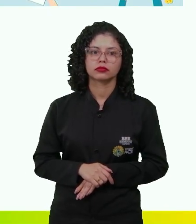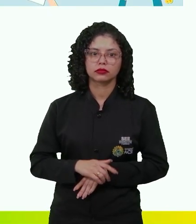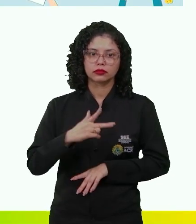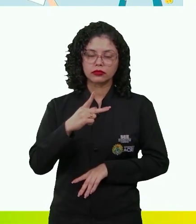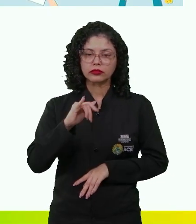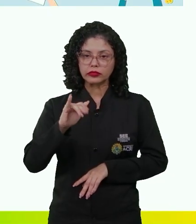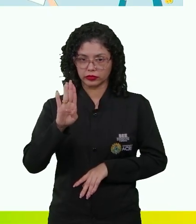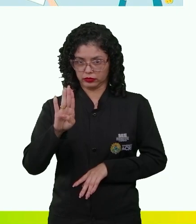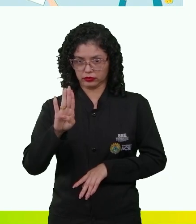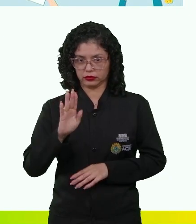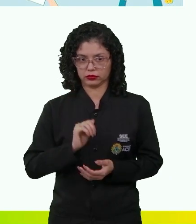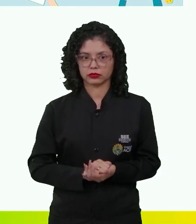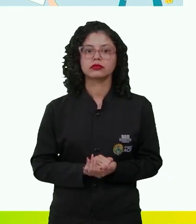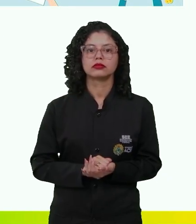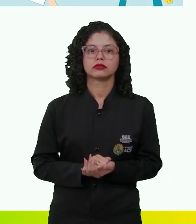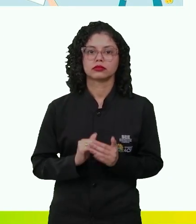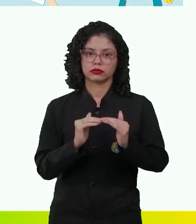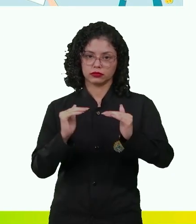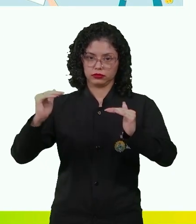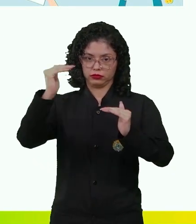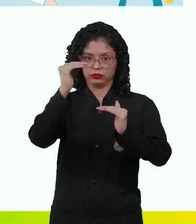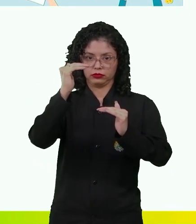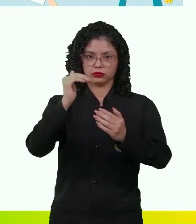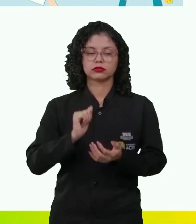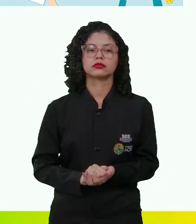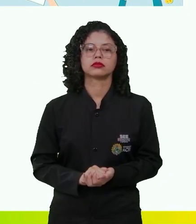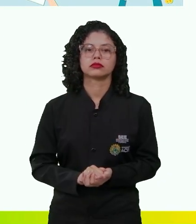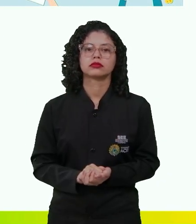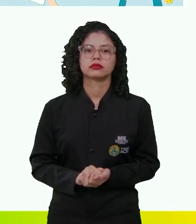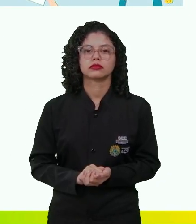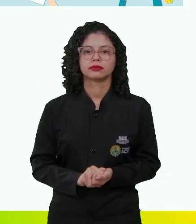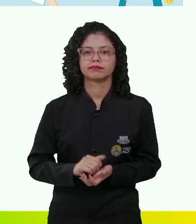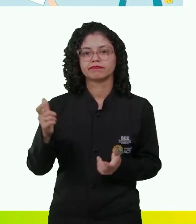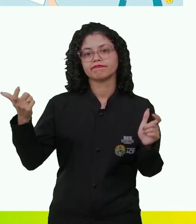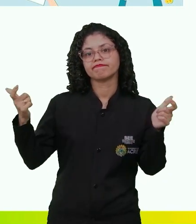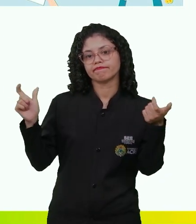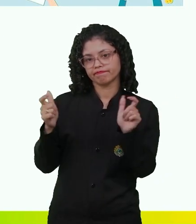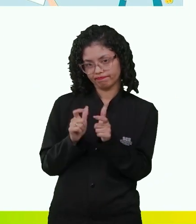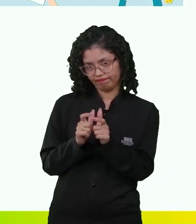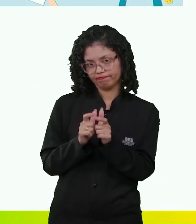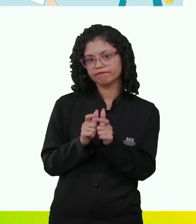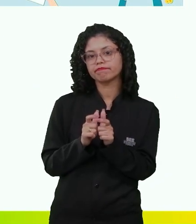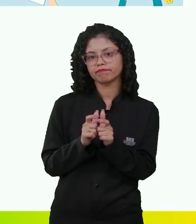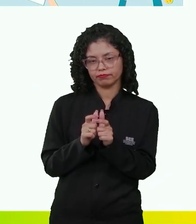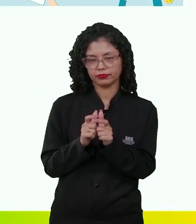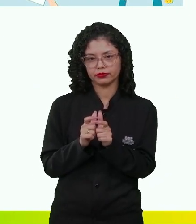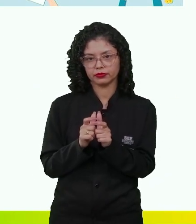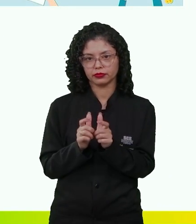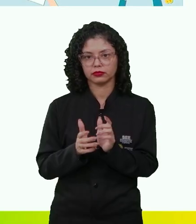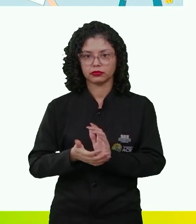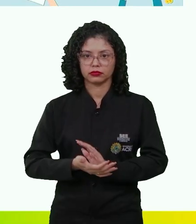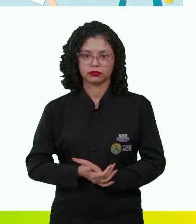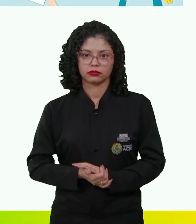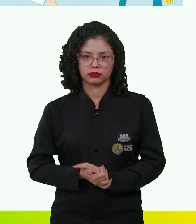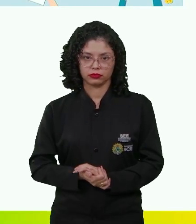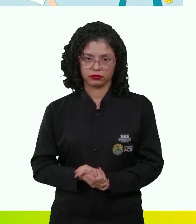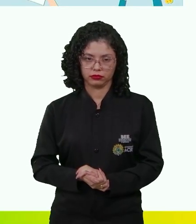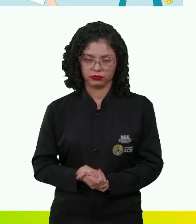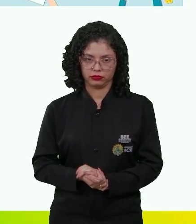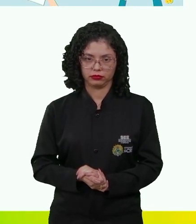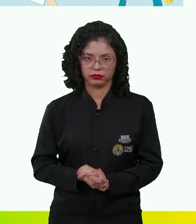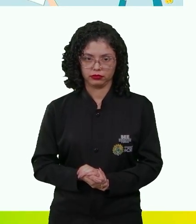interno bruto dos países desenvolvidos é elevado e o produto interno bruto dos países